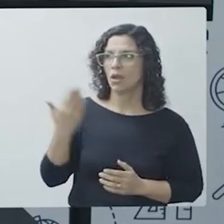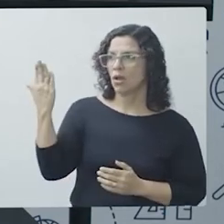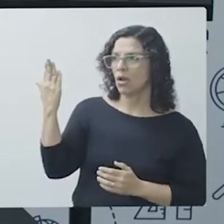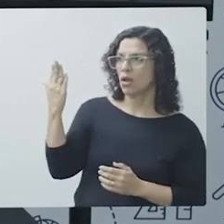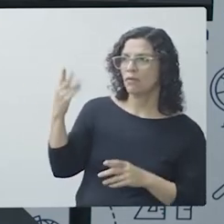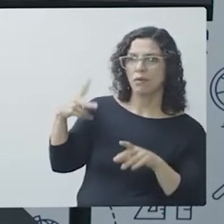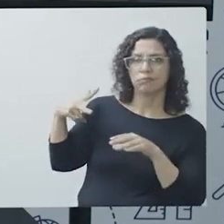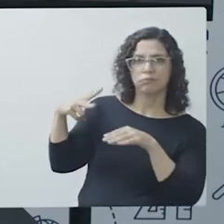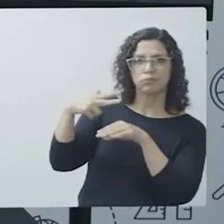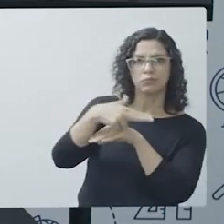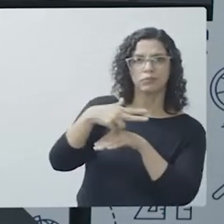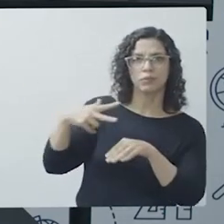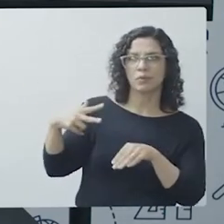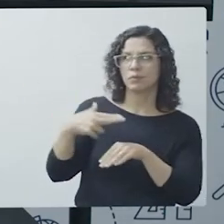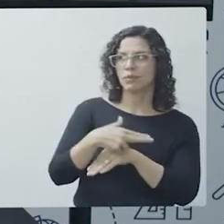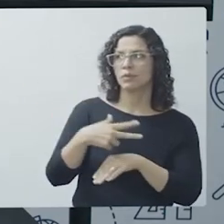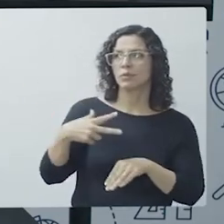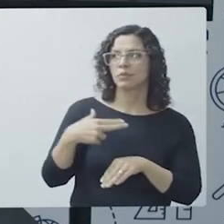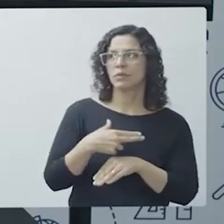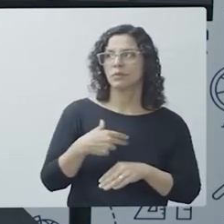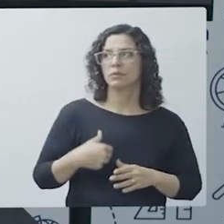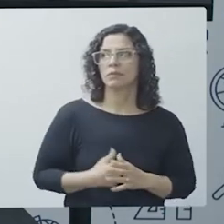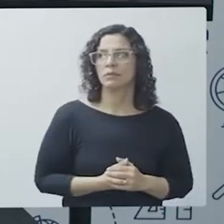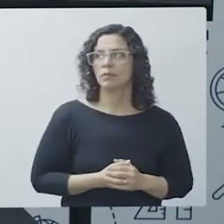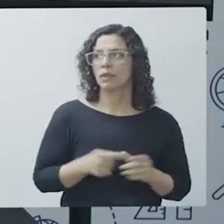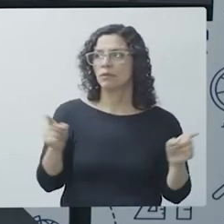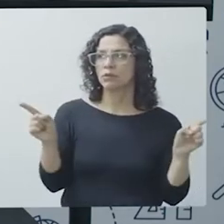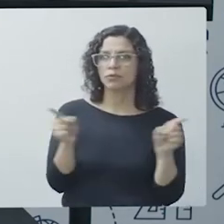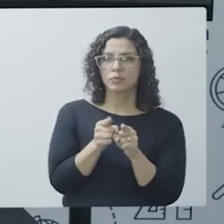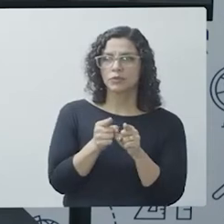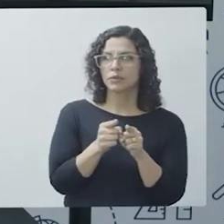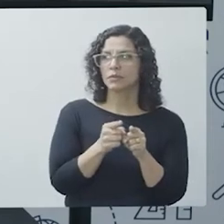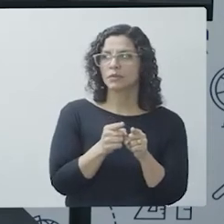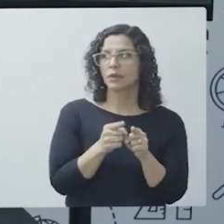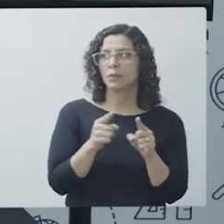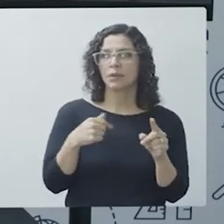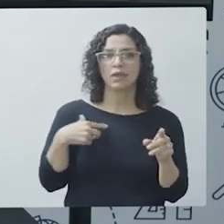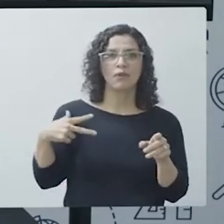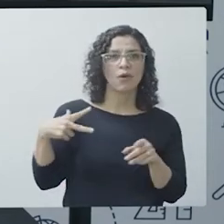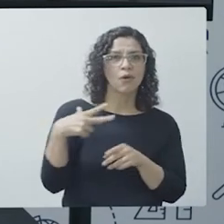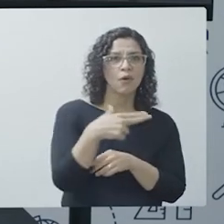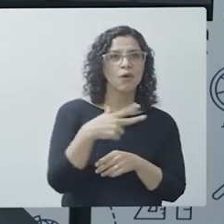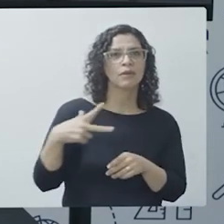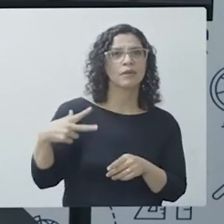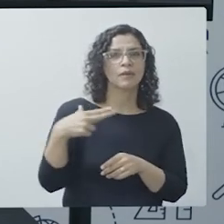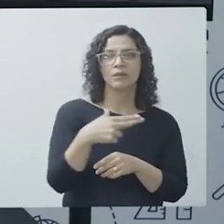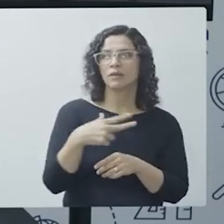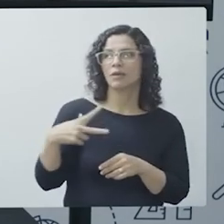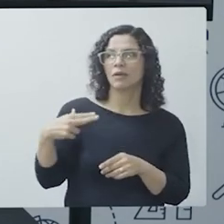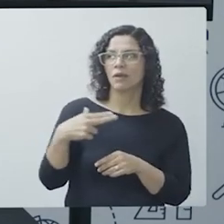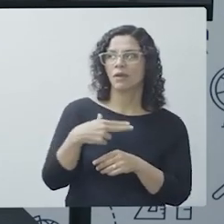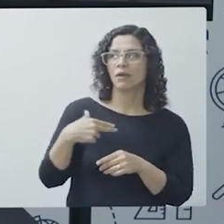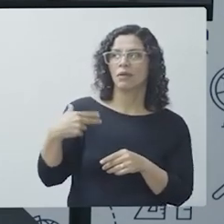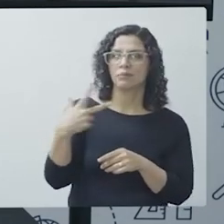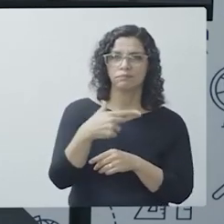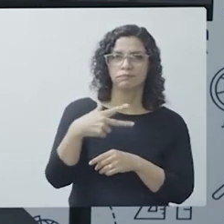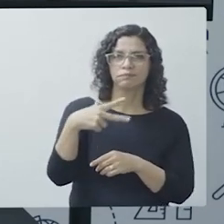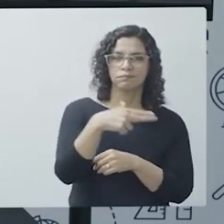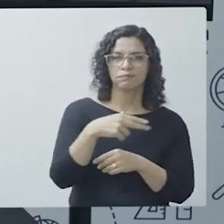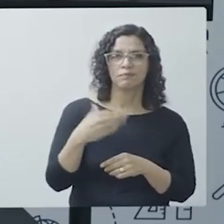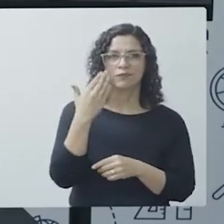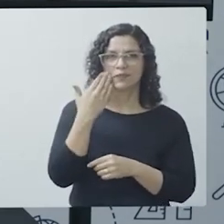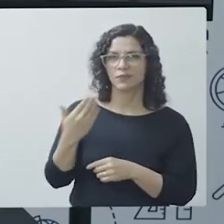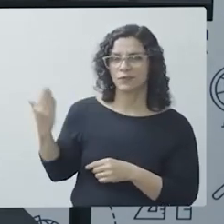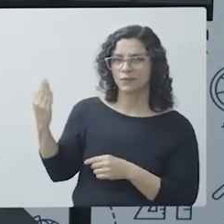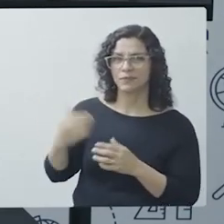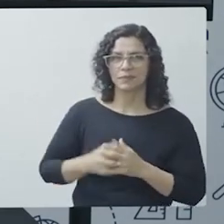No momento em que eu for cortando, ele vai ficando menor, porque eu estou tirando aqui as